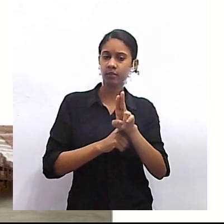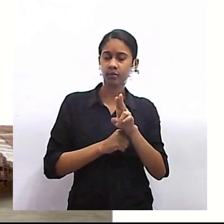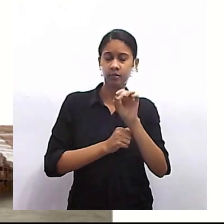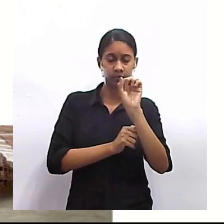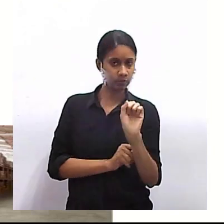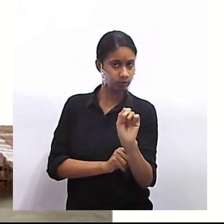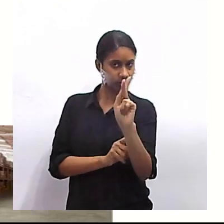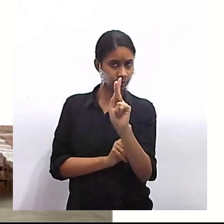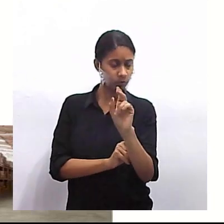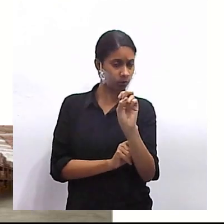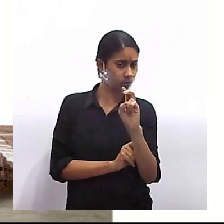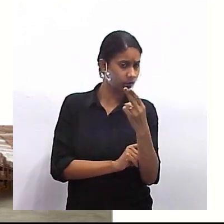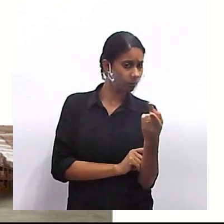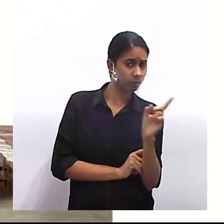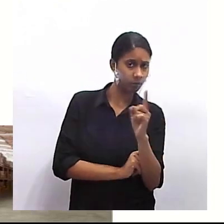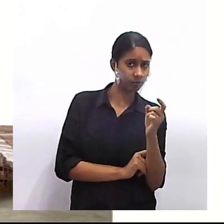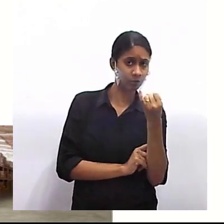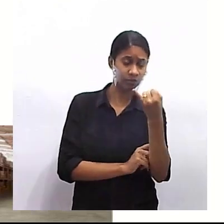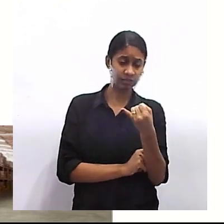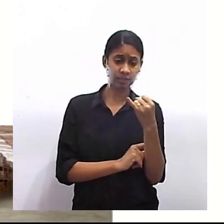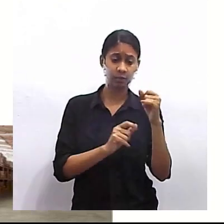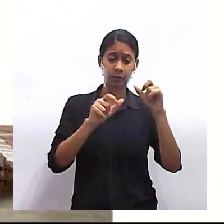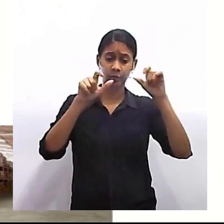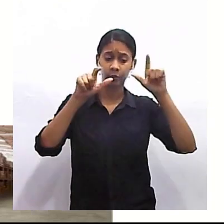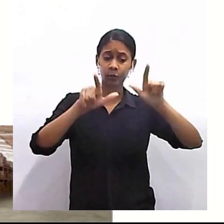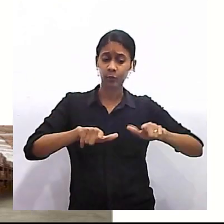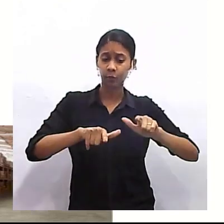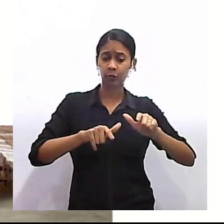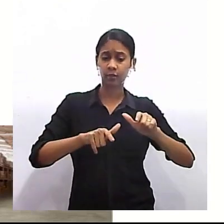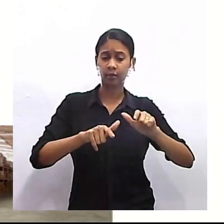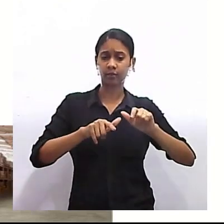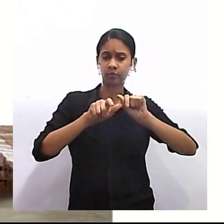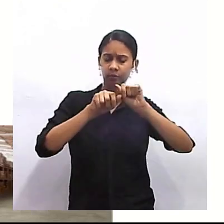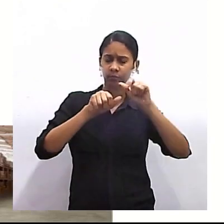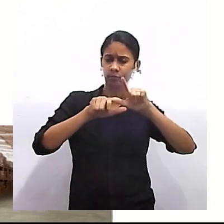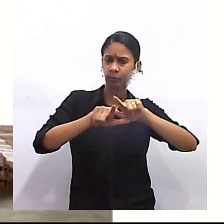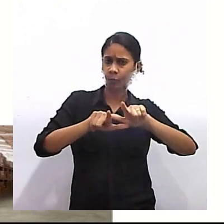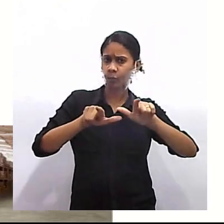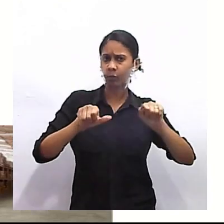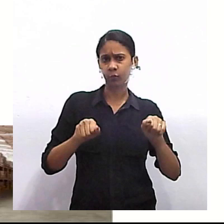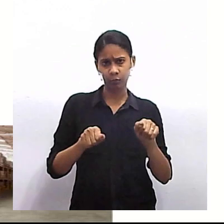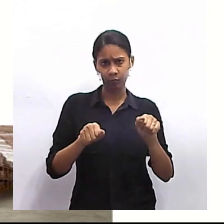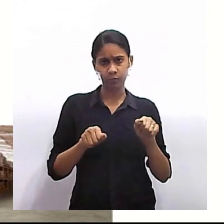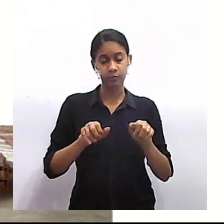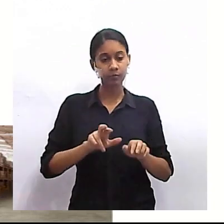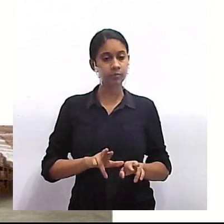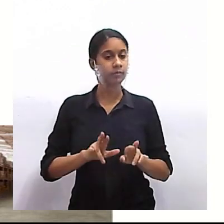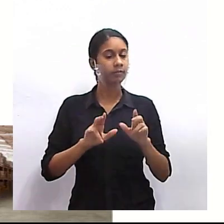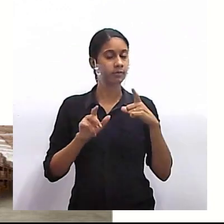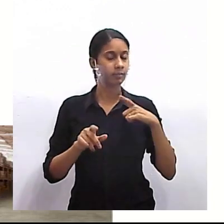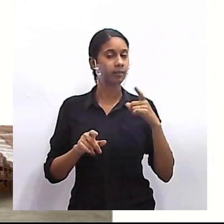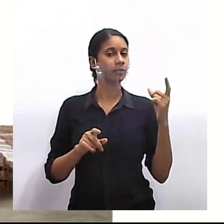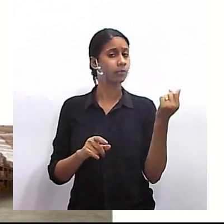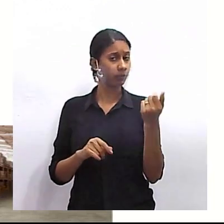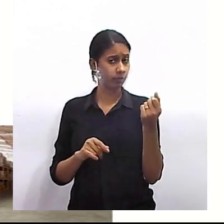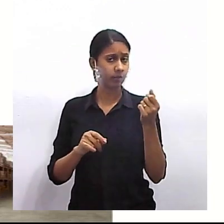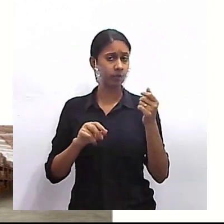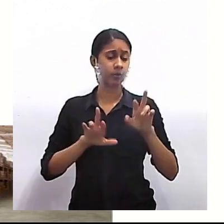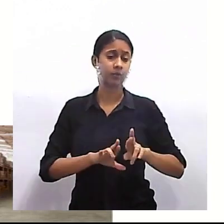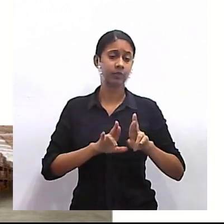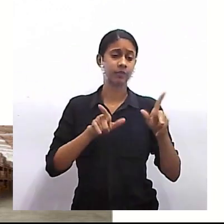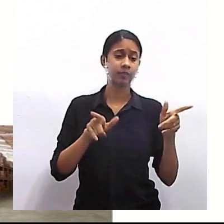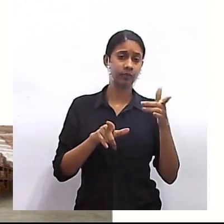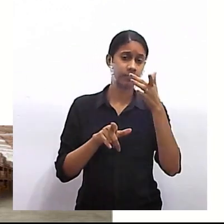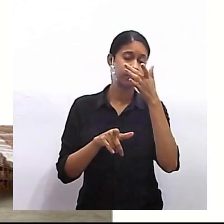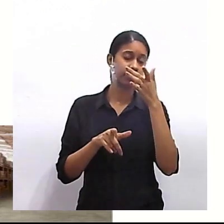ele vazio, eu vou ter um custo de pagar o custo predial. Ele com a operação funcionando, eu vou ter lucro com isso.